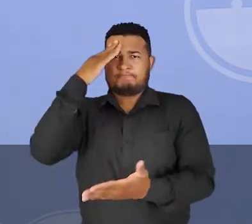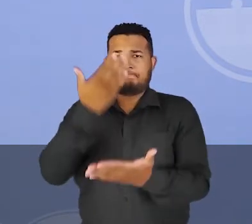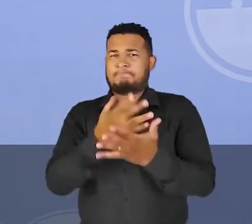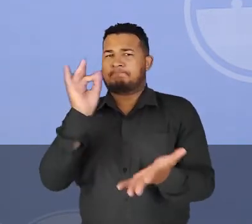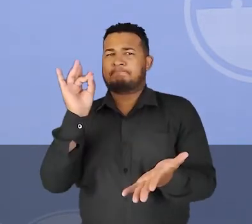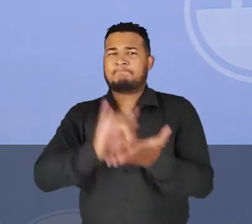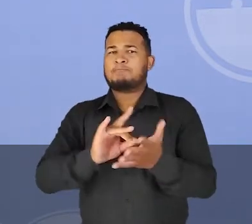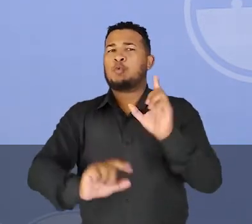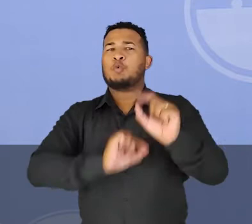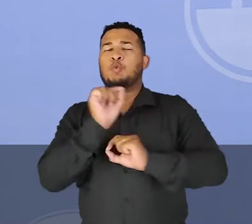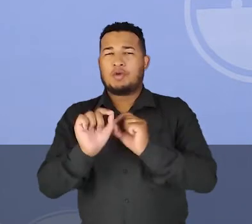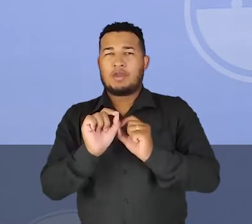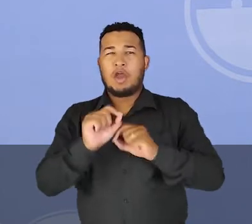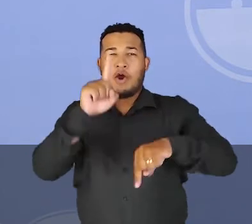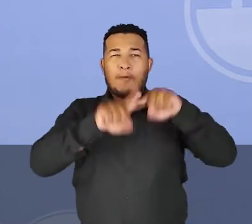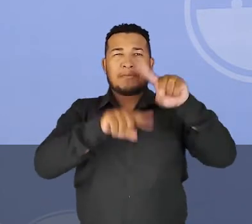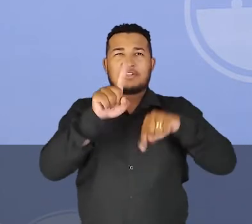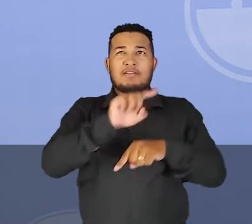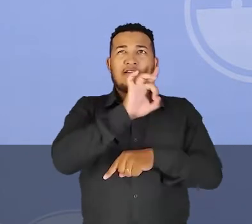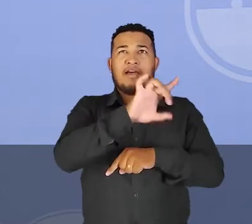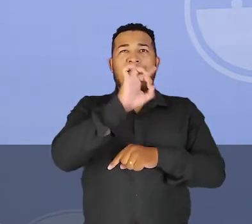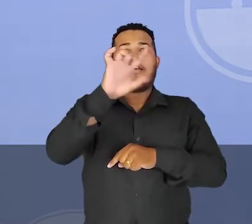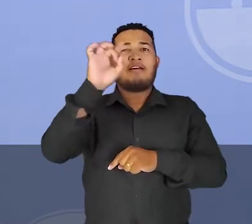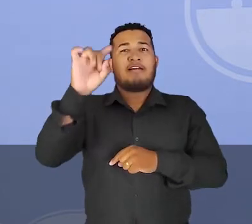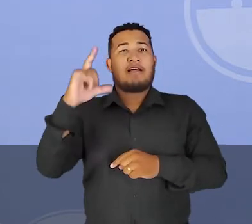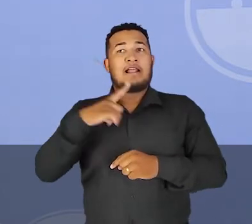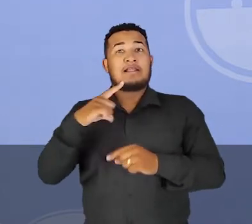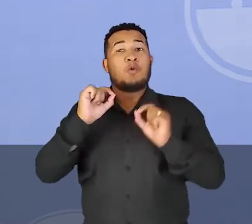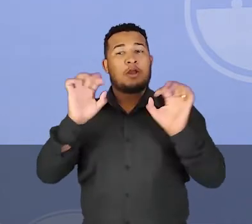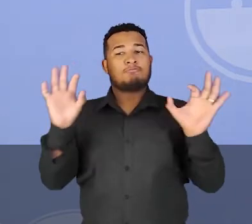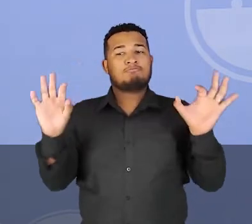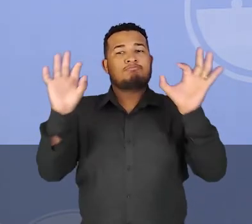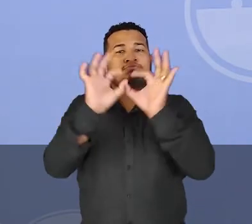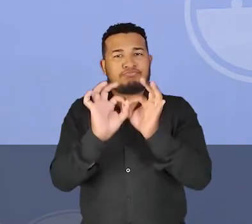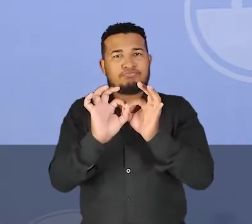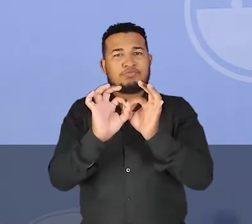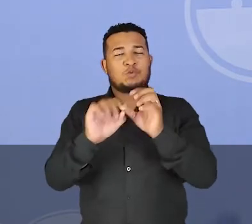que cada objeto era formada pela união